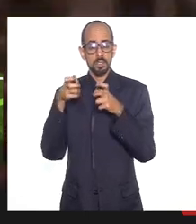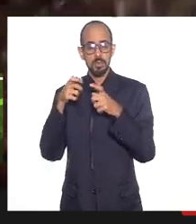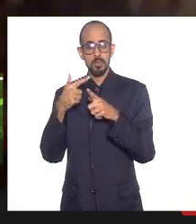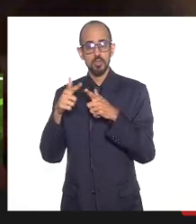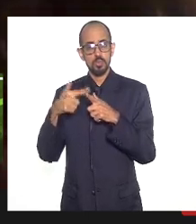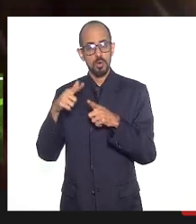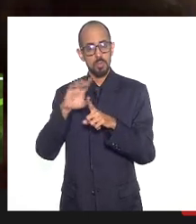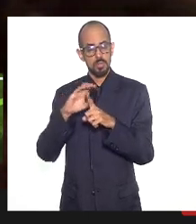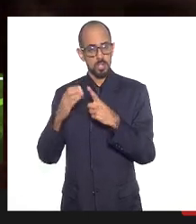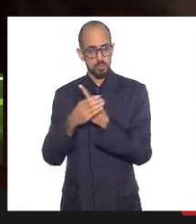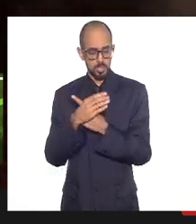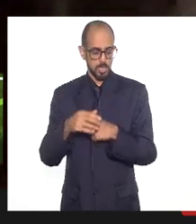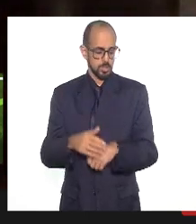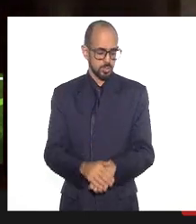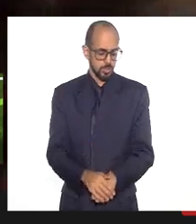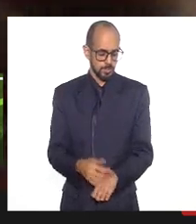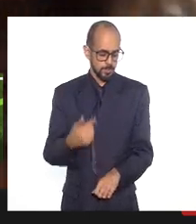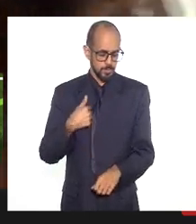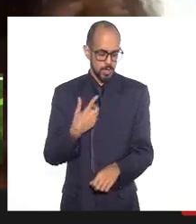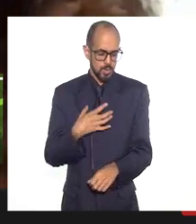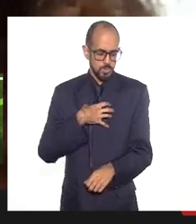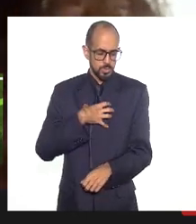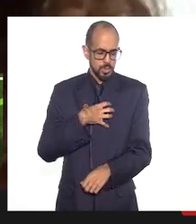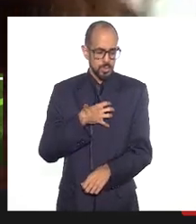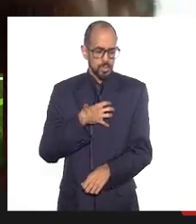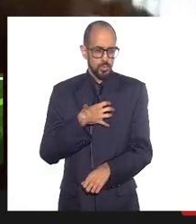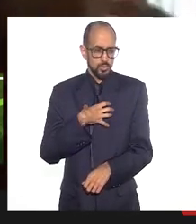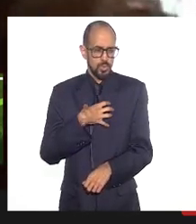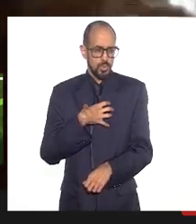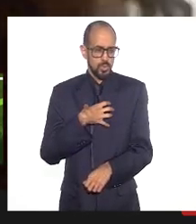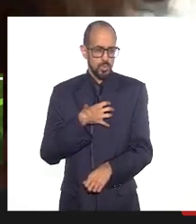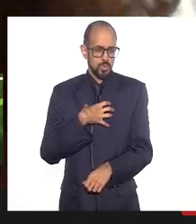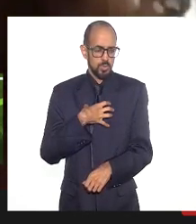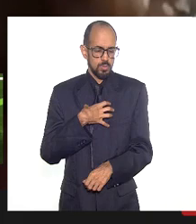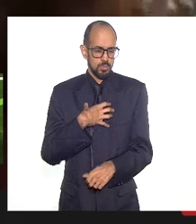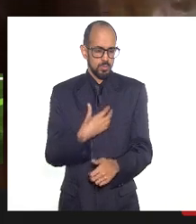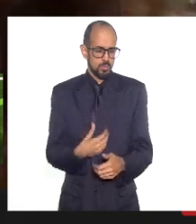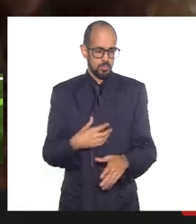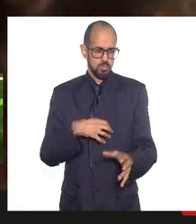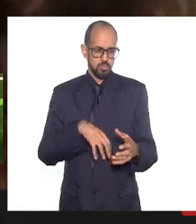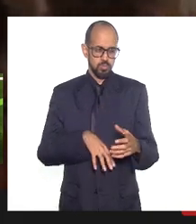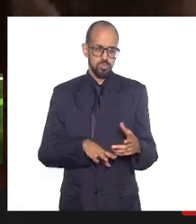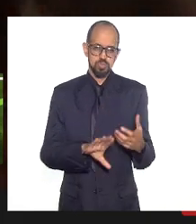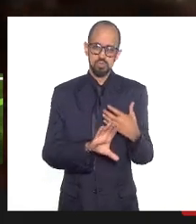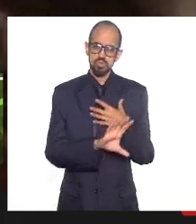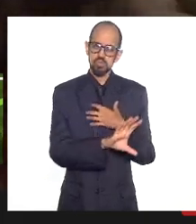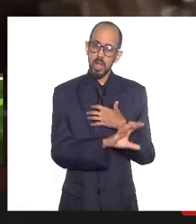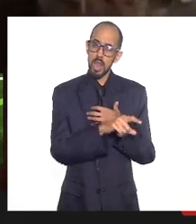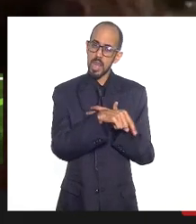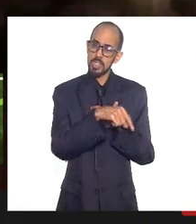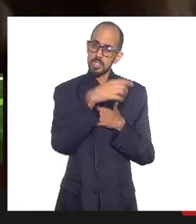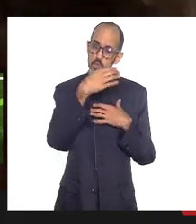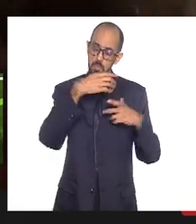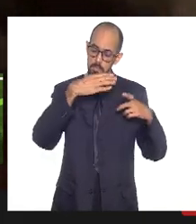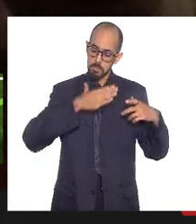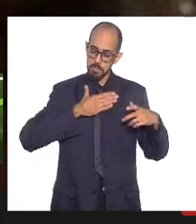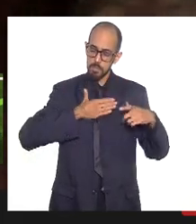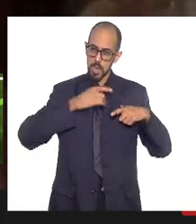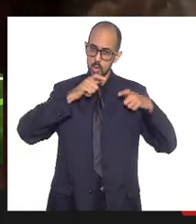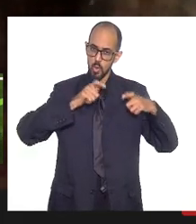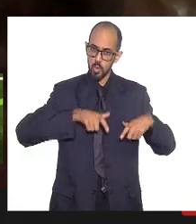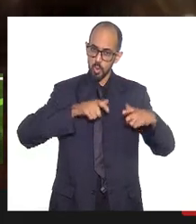comunidades. Eu me coloco desse lugar de onde eu falo, da inserção nesses projetos,